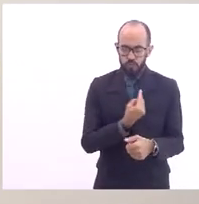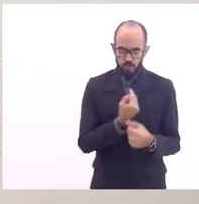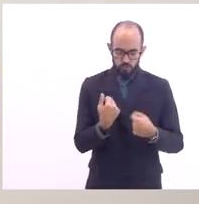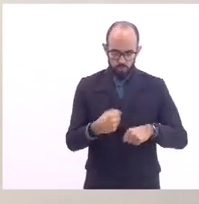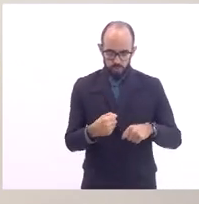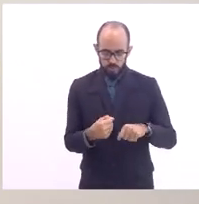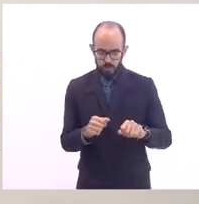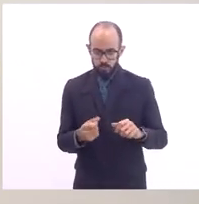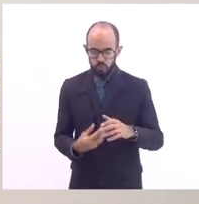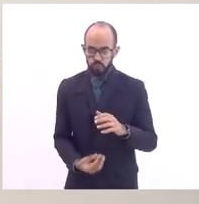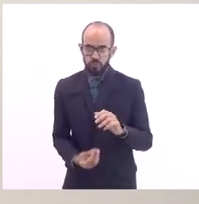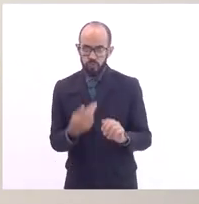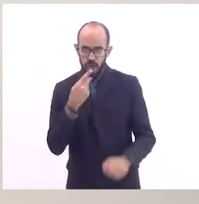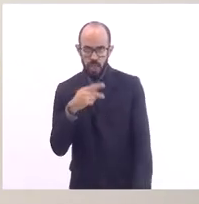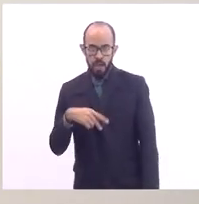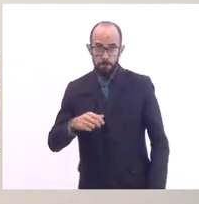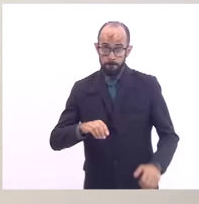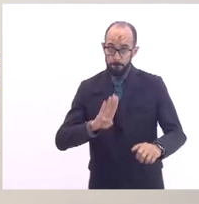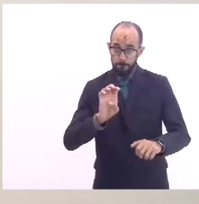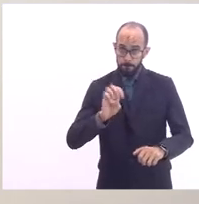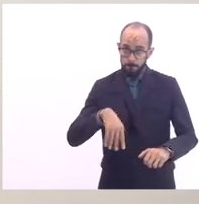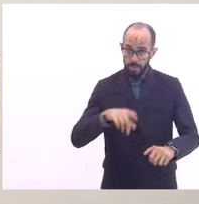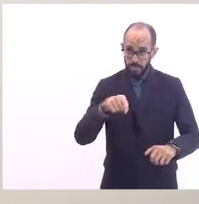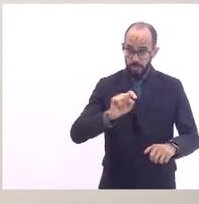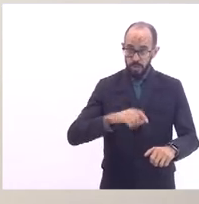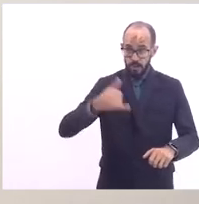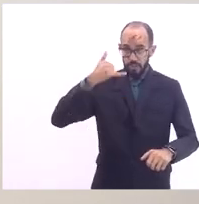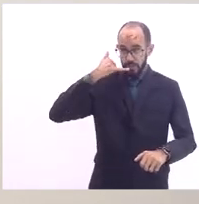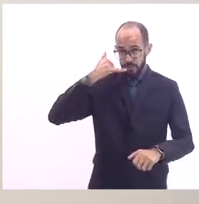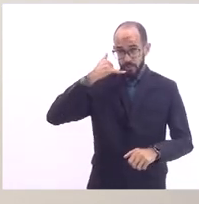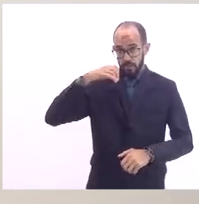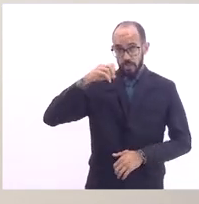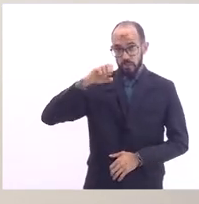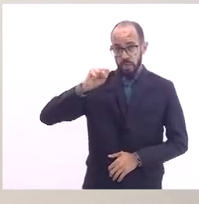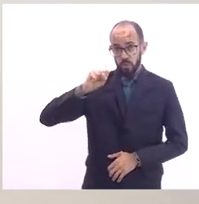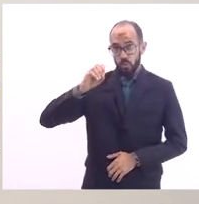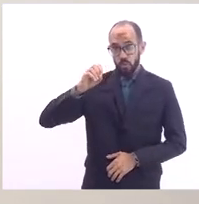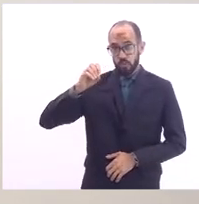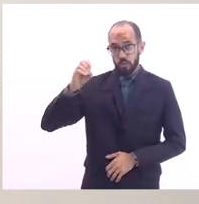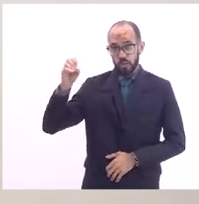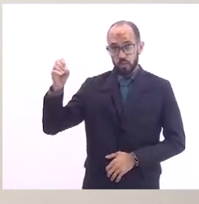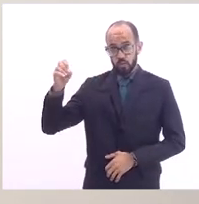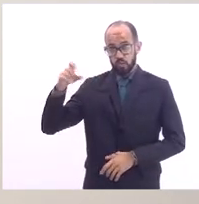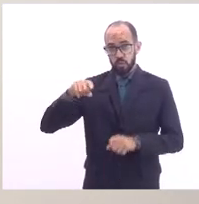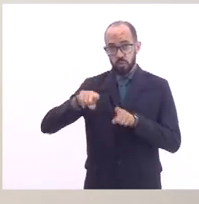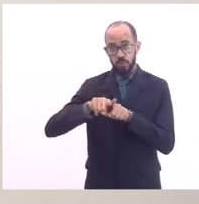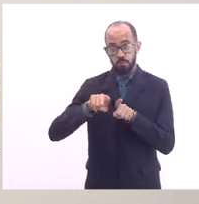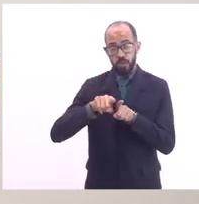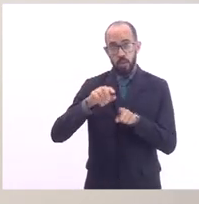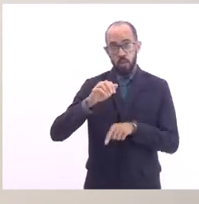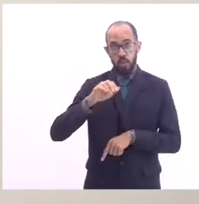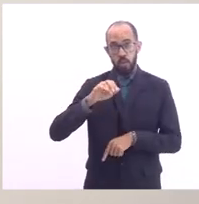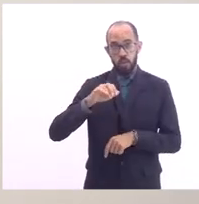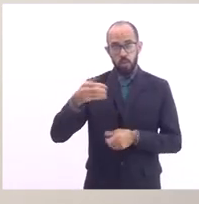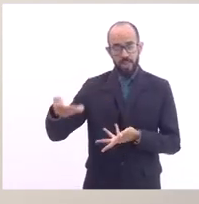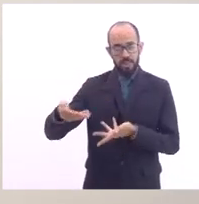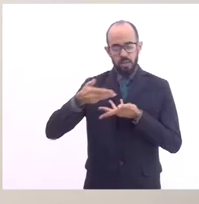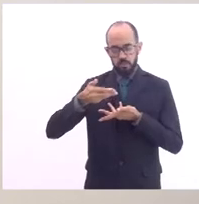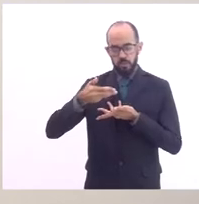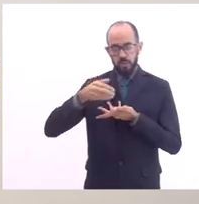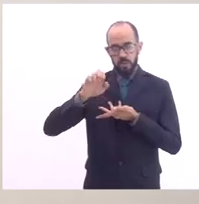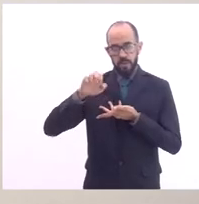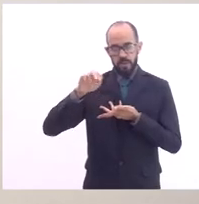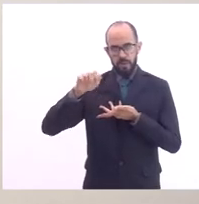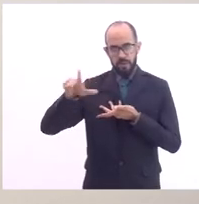o consumidor que está lá ligando no 0800 e o canal da Enel diretamente. Desses problemas todos, e também aqueles